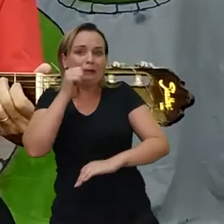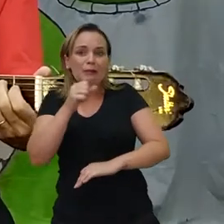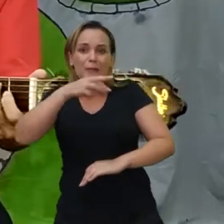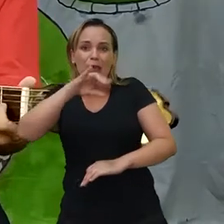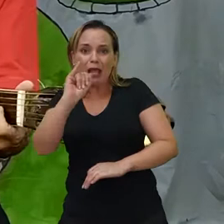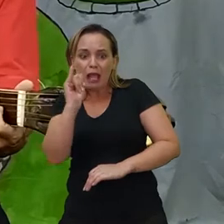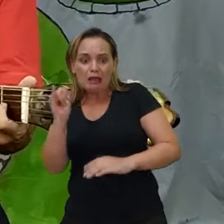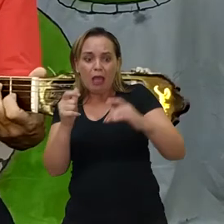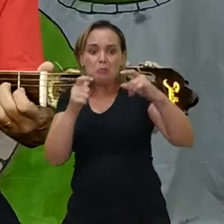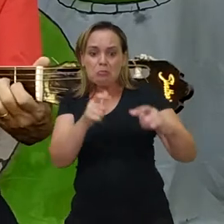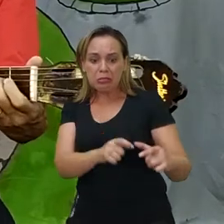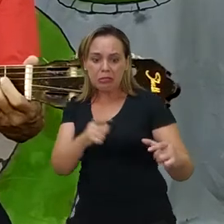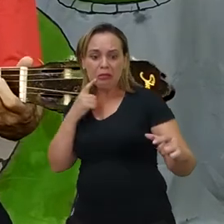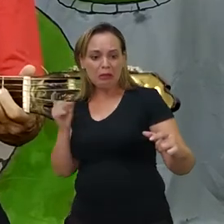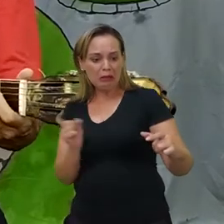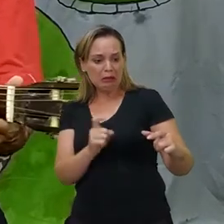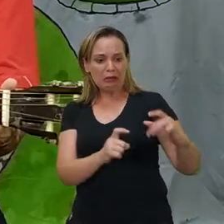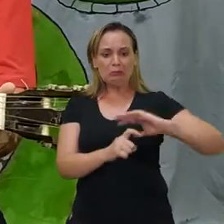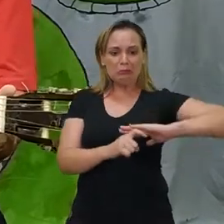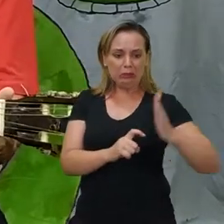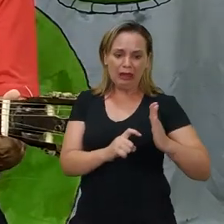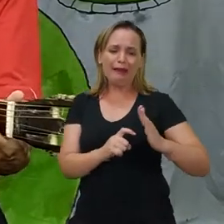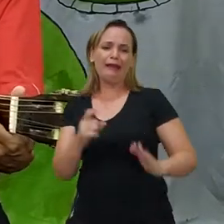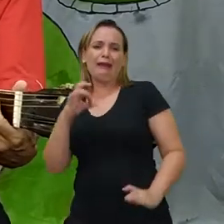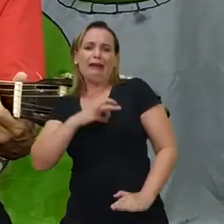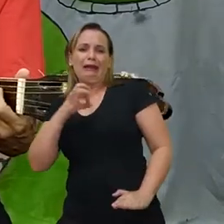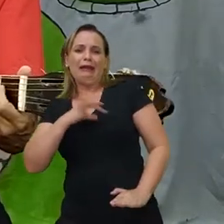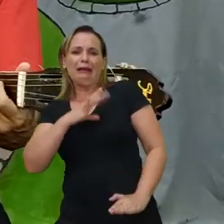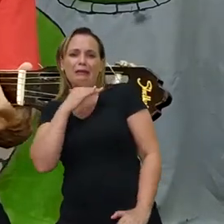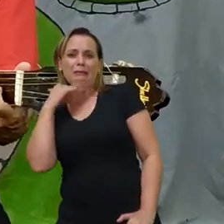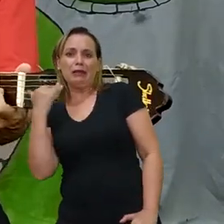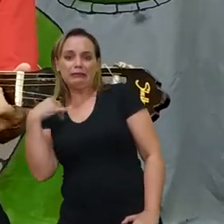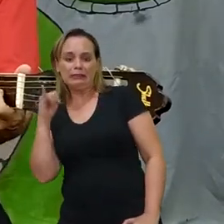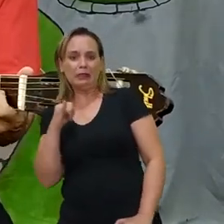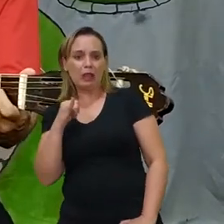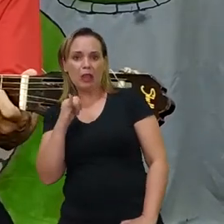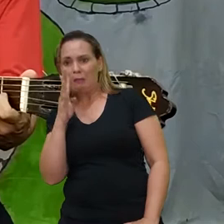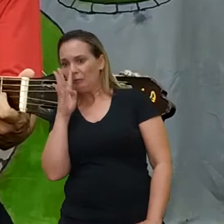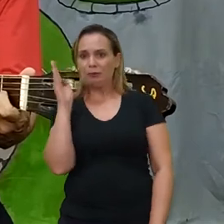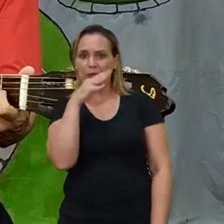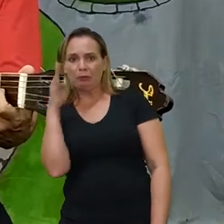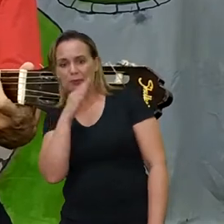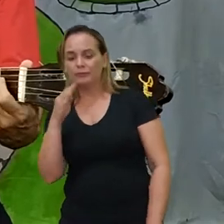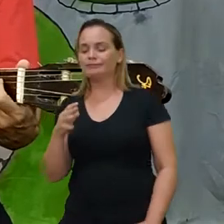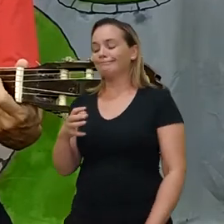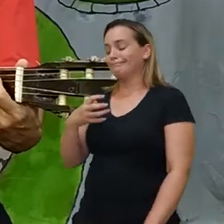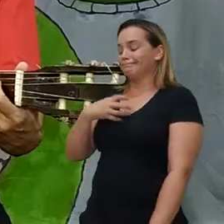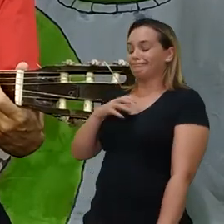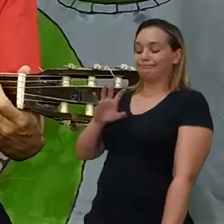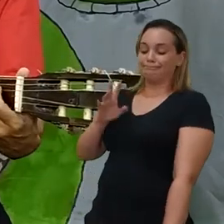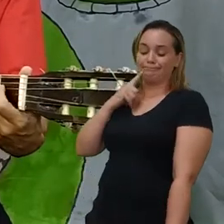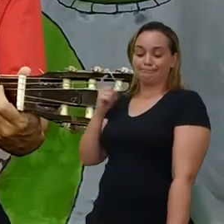colocou uma ratoeira. Veja só, posso morrer se eu der uma bobeira. Sinto muito, seu